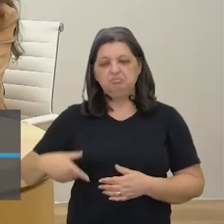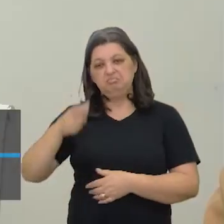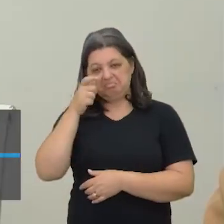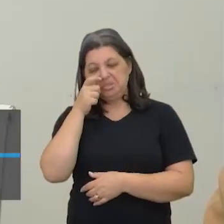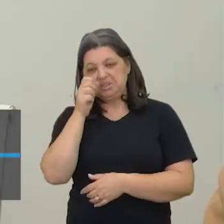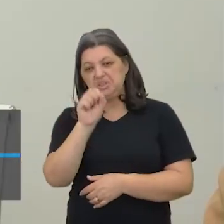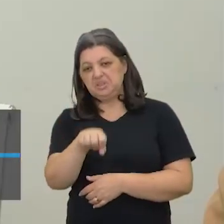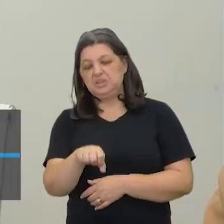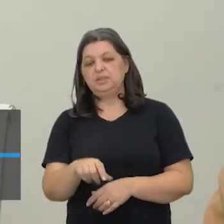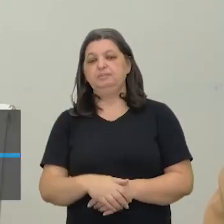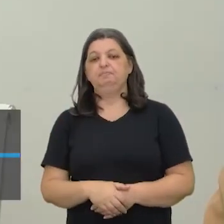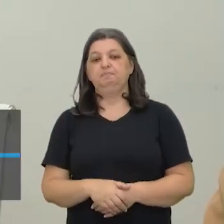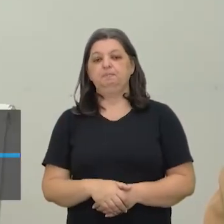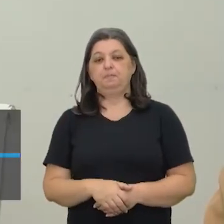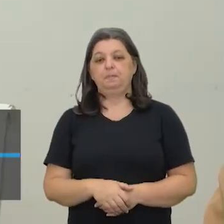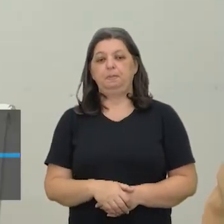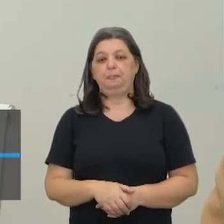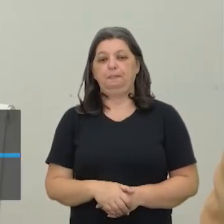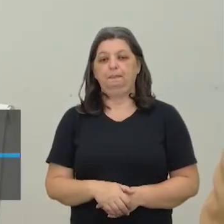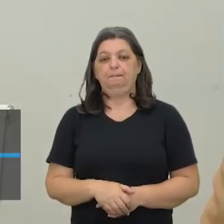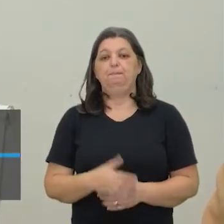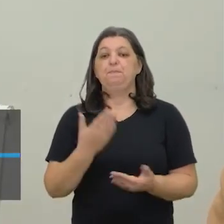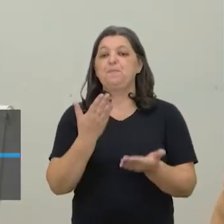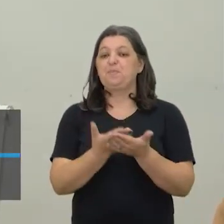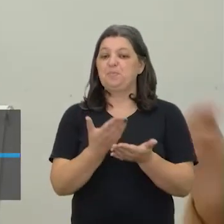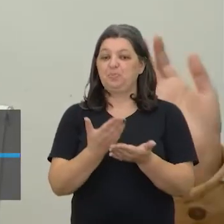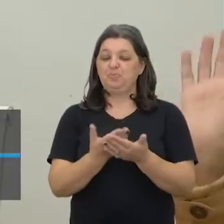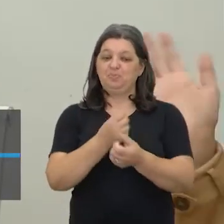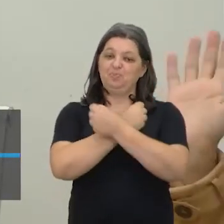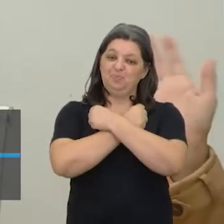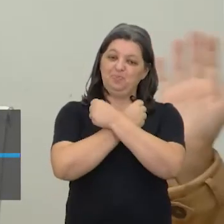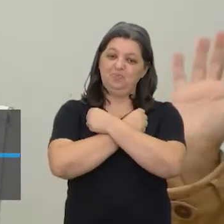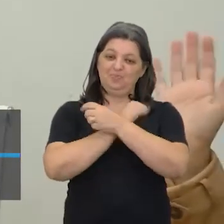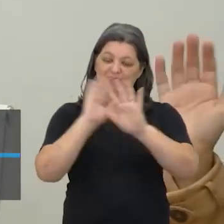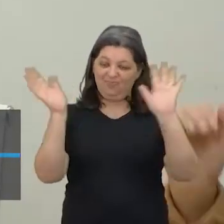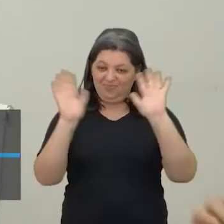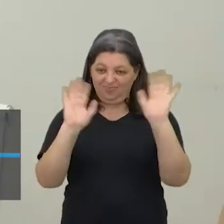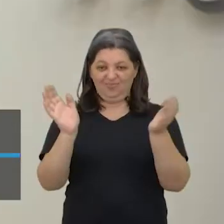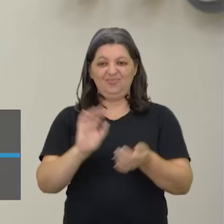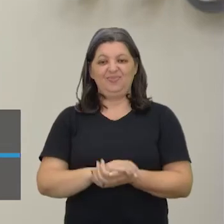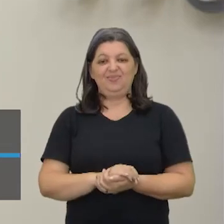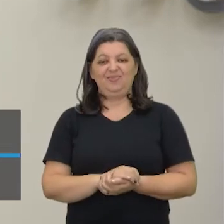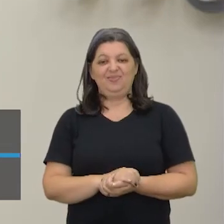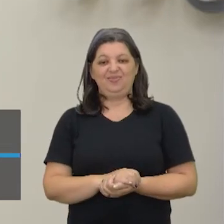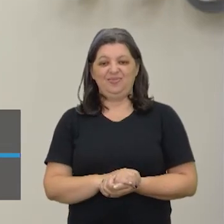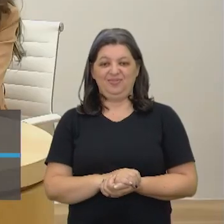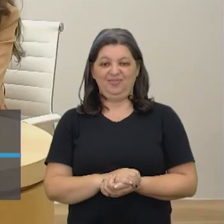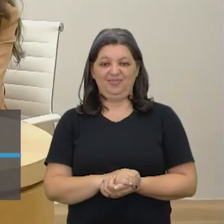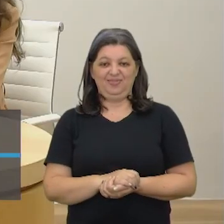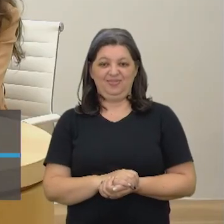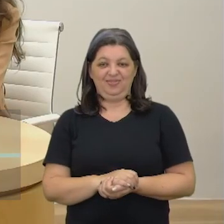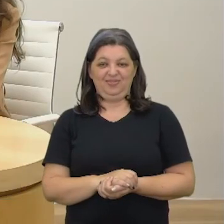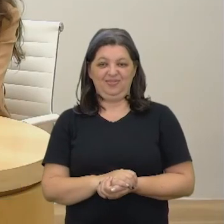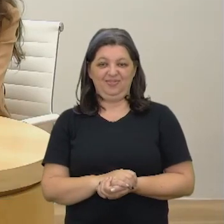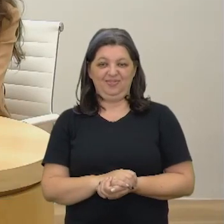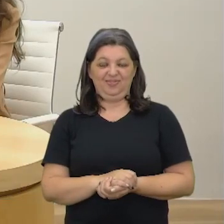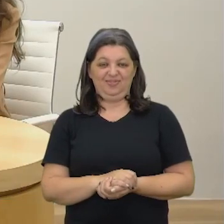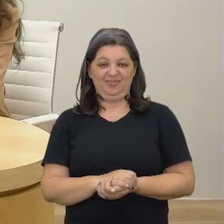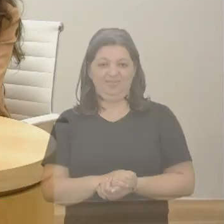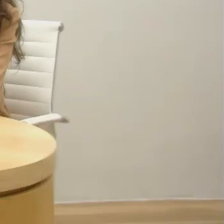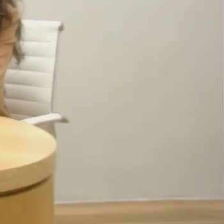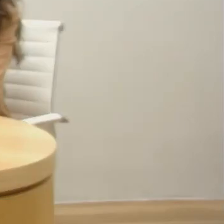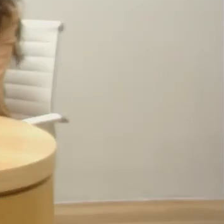Então, e essa é a nossa aula, um grande abraço, tchau, tchau. Tchau, Valeu. gente, avalie a nossa aula e até a próxima. Tchau, tchau.